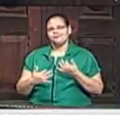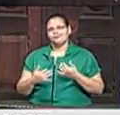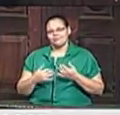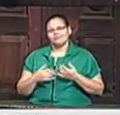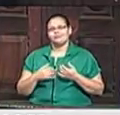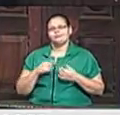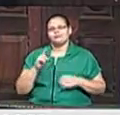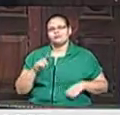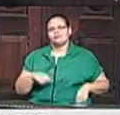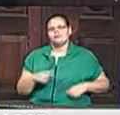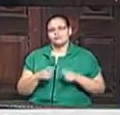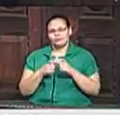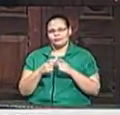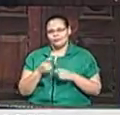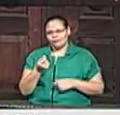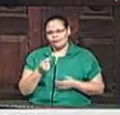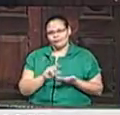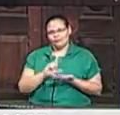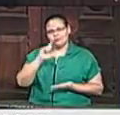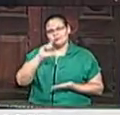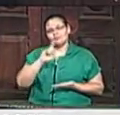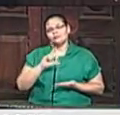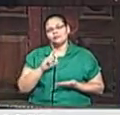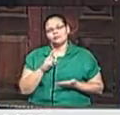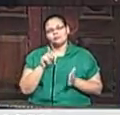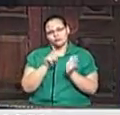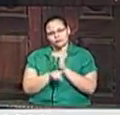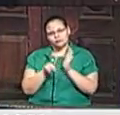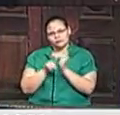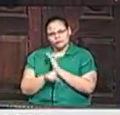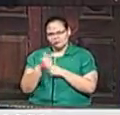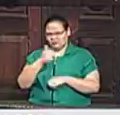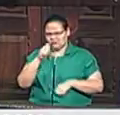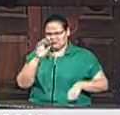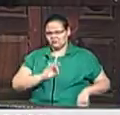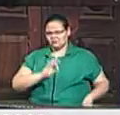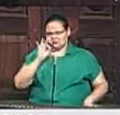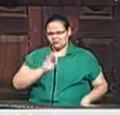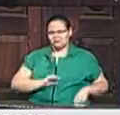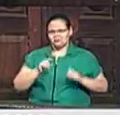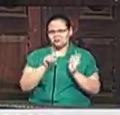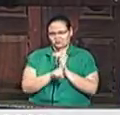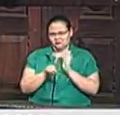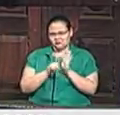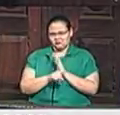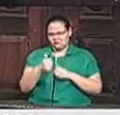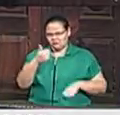relação ao aumento de 11% para 14%. Não precisa